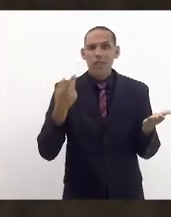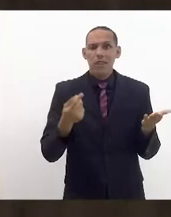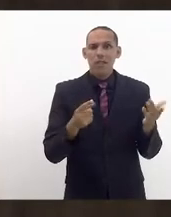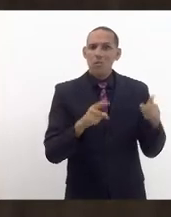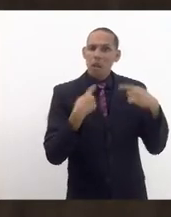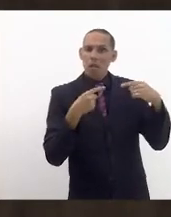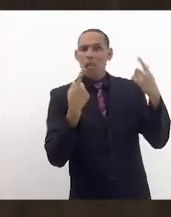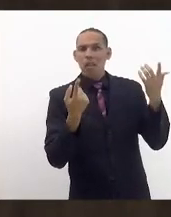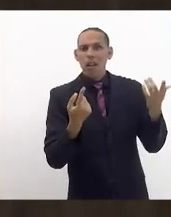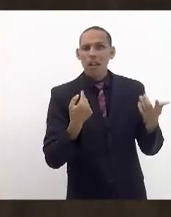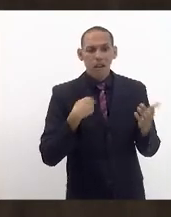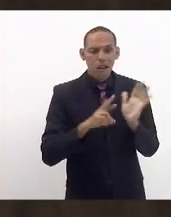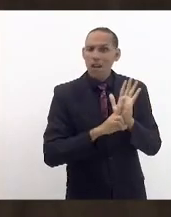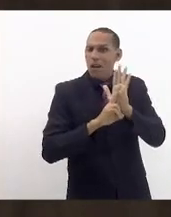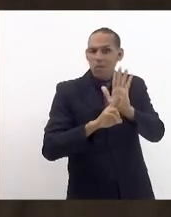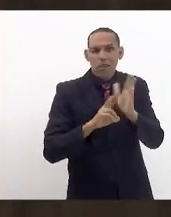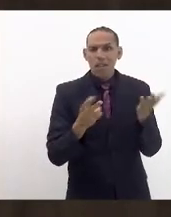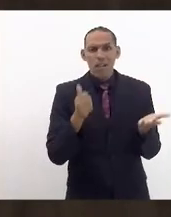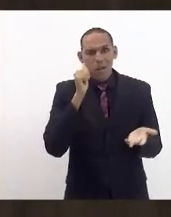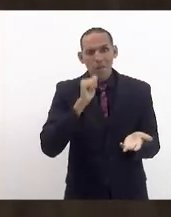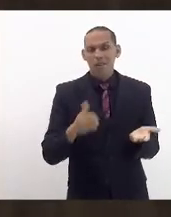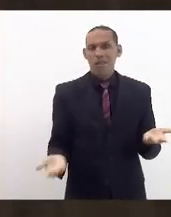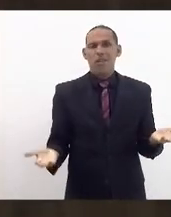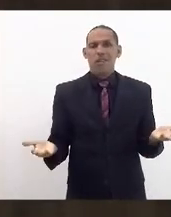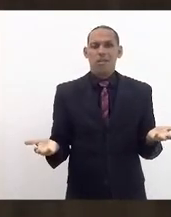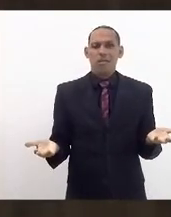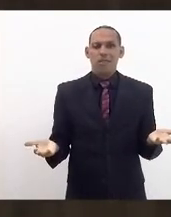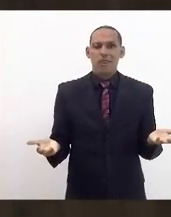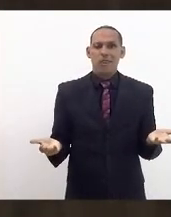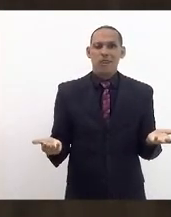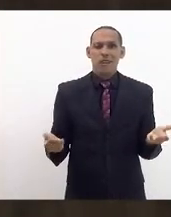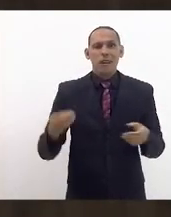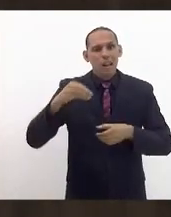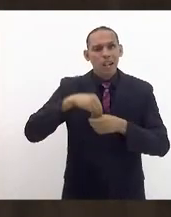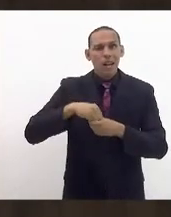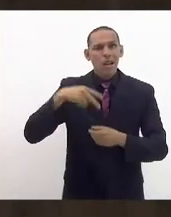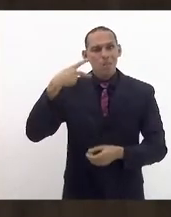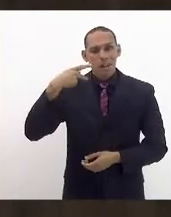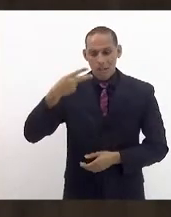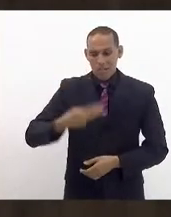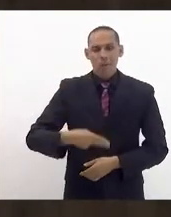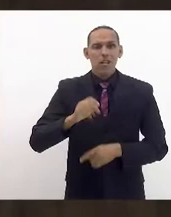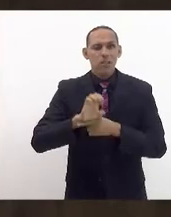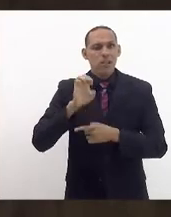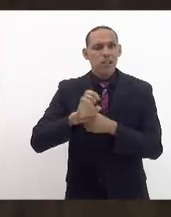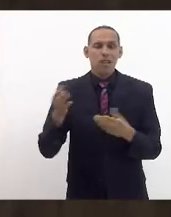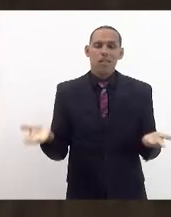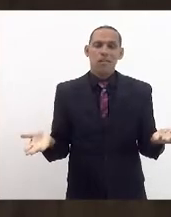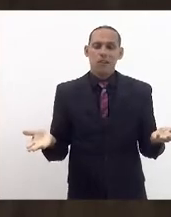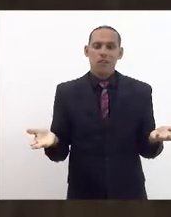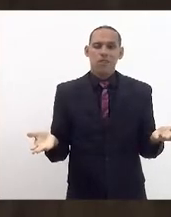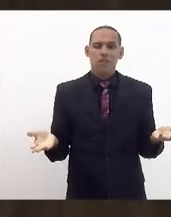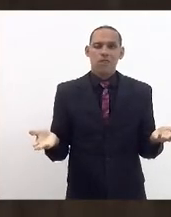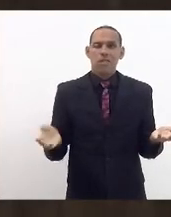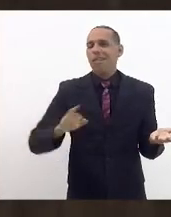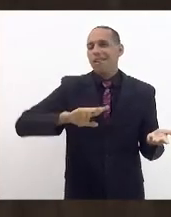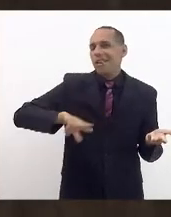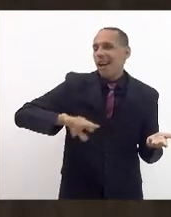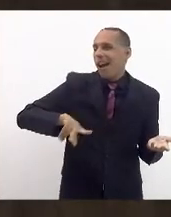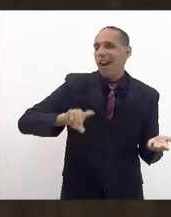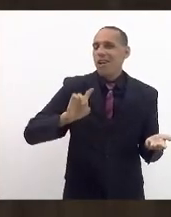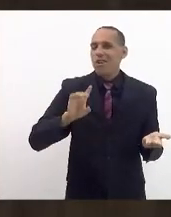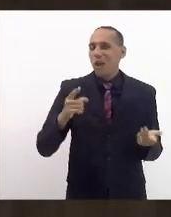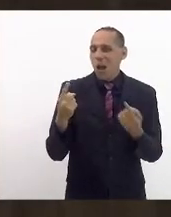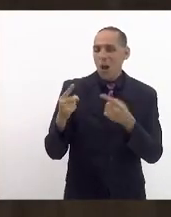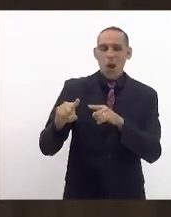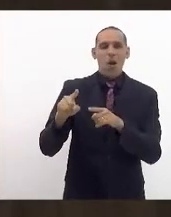enquanto representante das mulheres, né, no parlamento estadual. Então, não é só